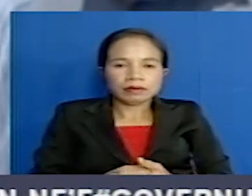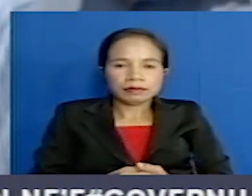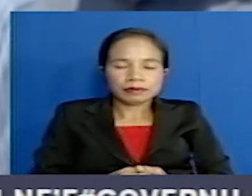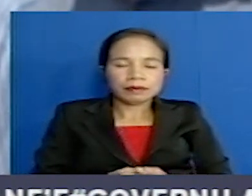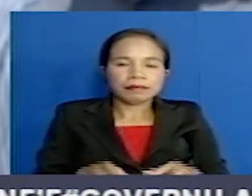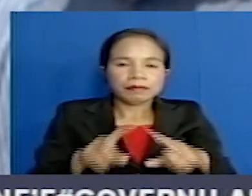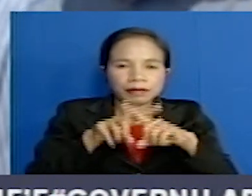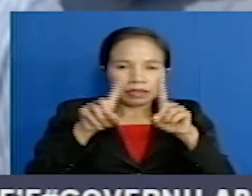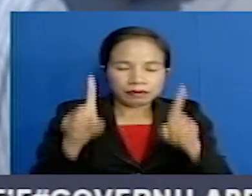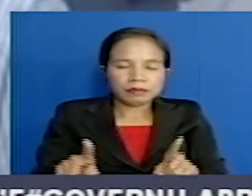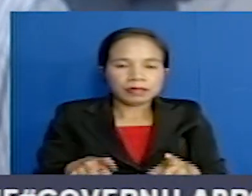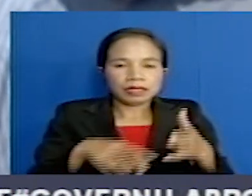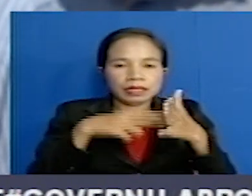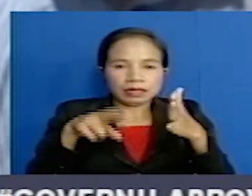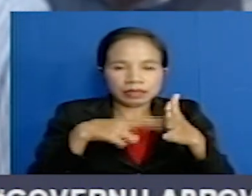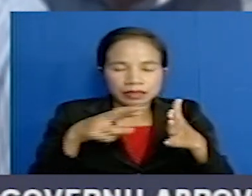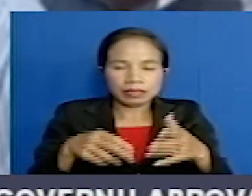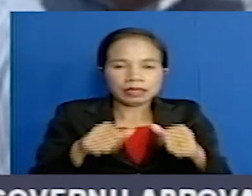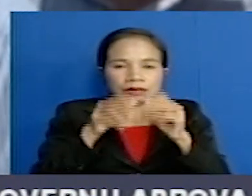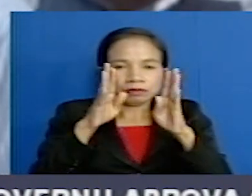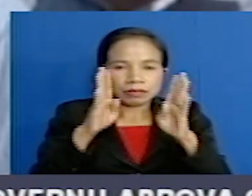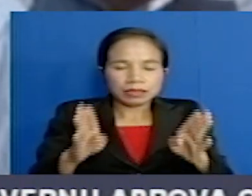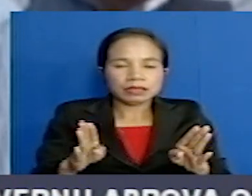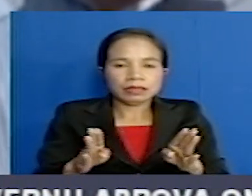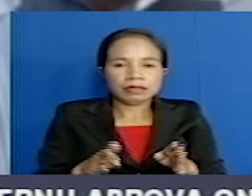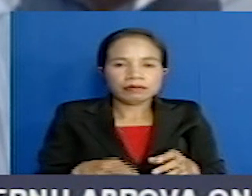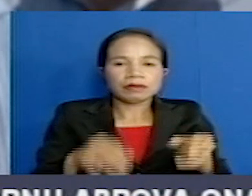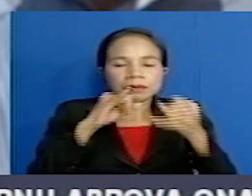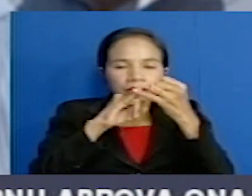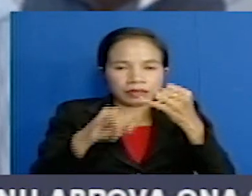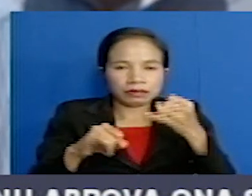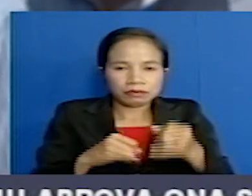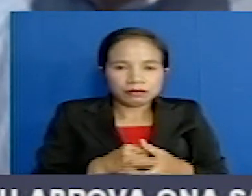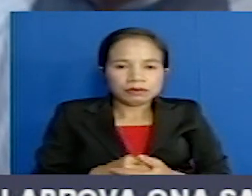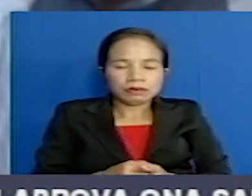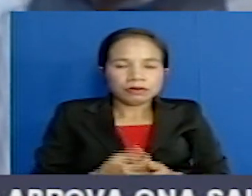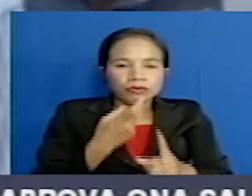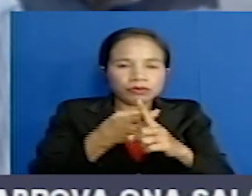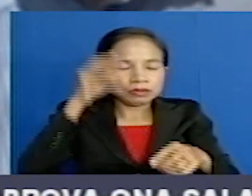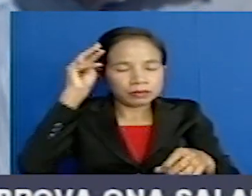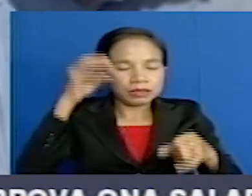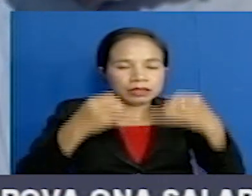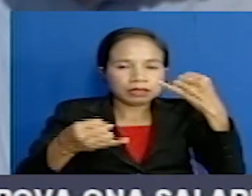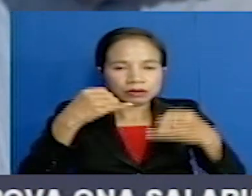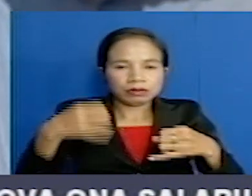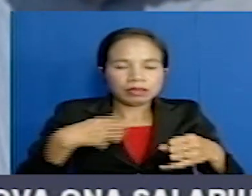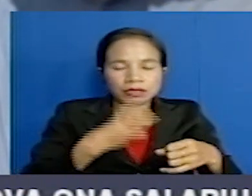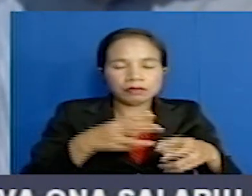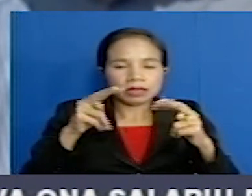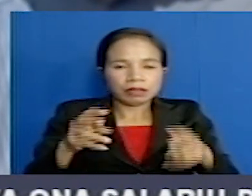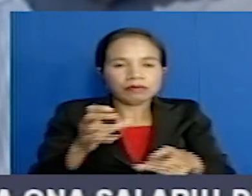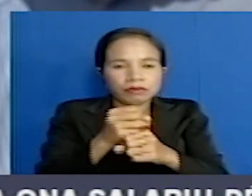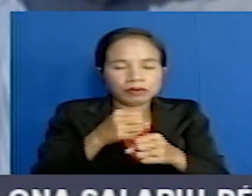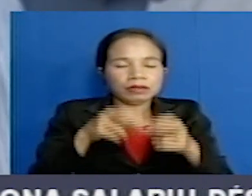bem, ordem, despesa administrativa, né, ordem de bem, final. Você, Ministério da Justiça, catac pronto, né, a mim tem que sair obrigatório, isso não